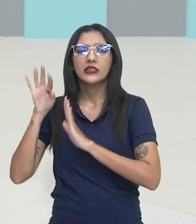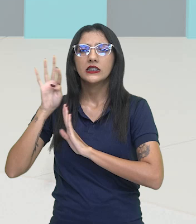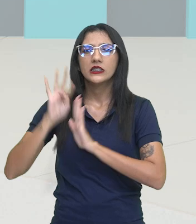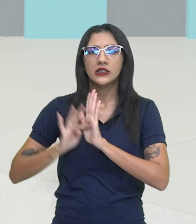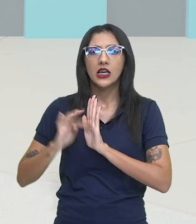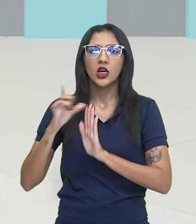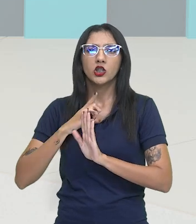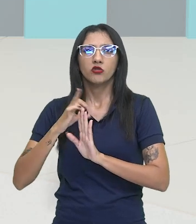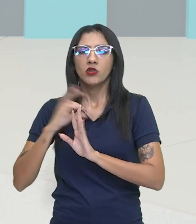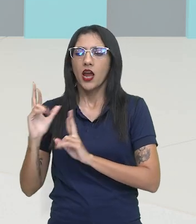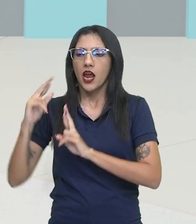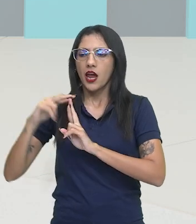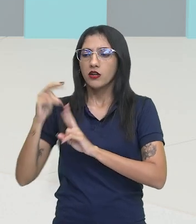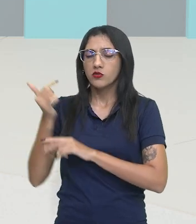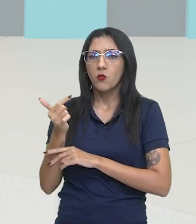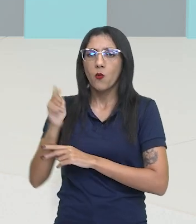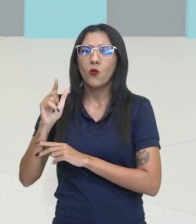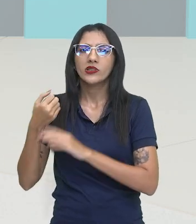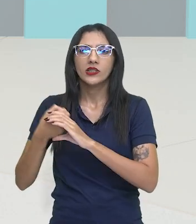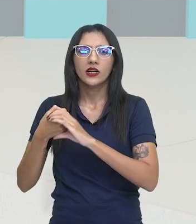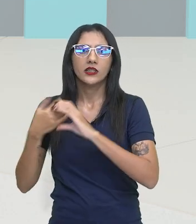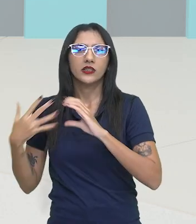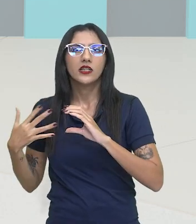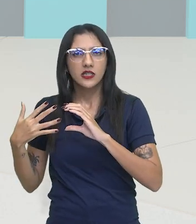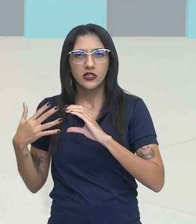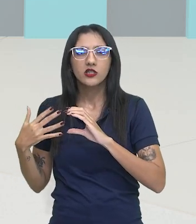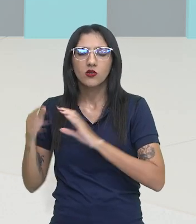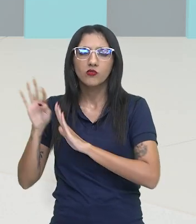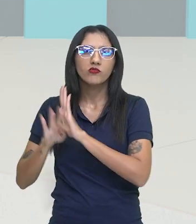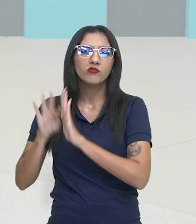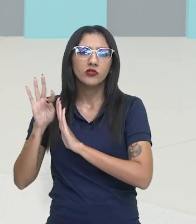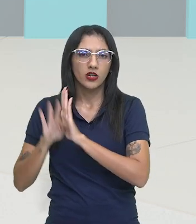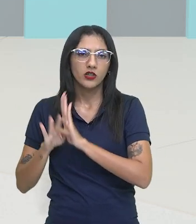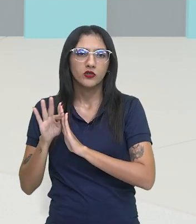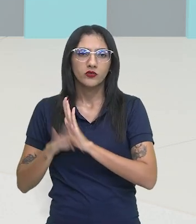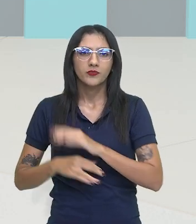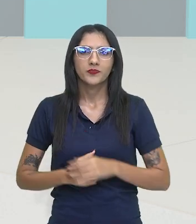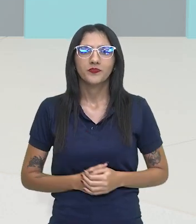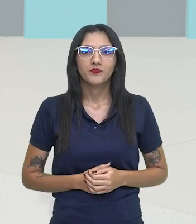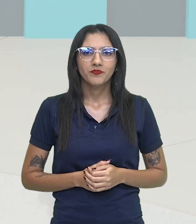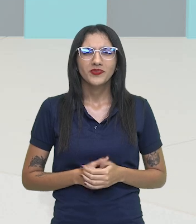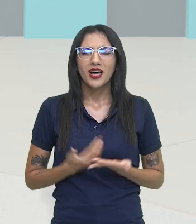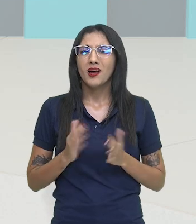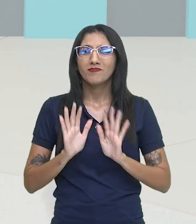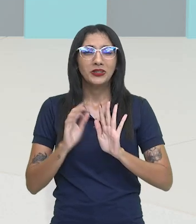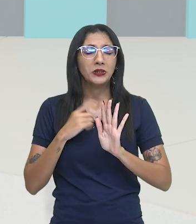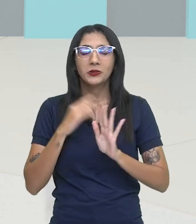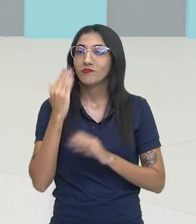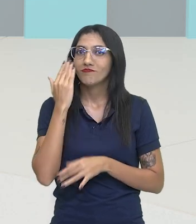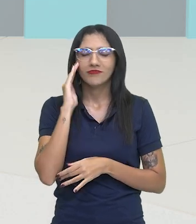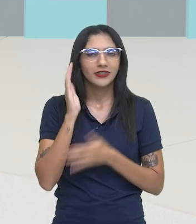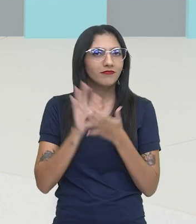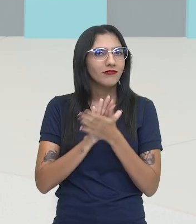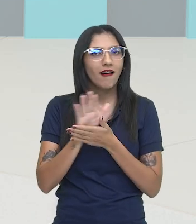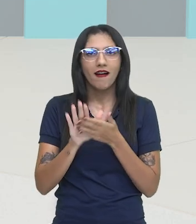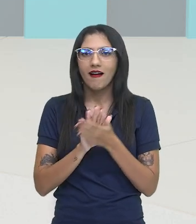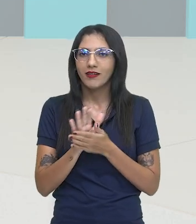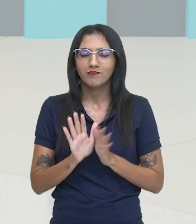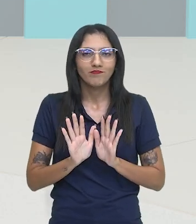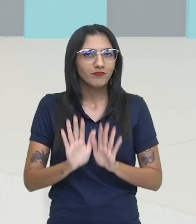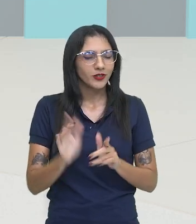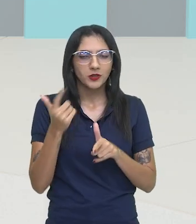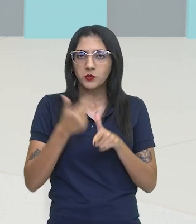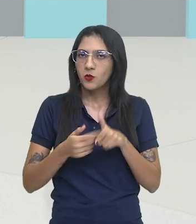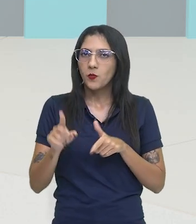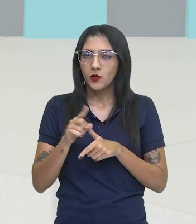faz remissão a outros elementos do universo textual conforme Koch. Professora, eu não entendi nada. Não há problema, a